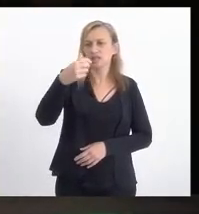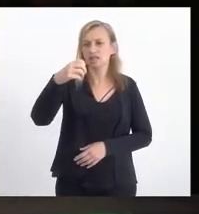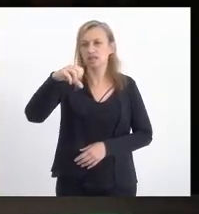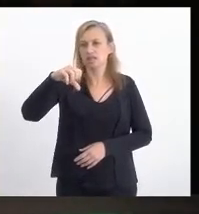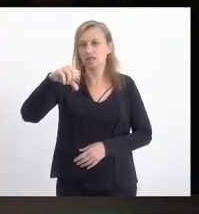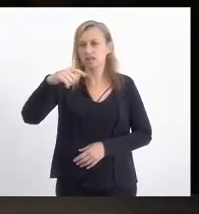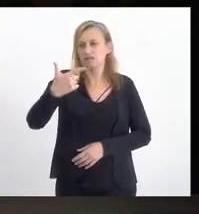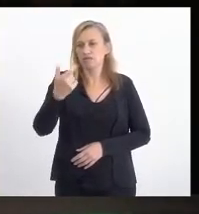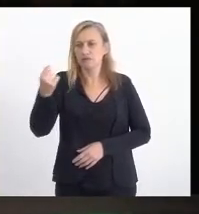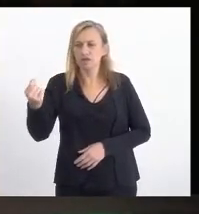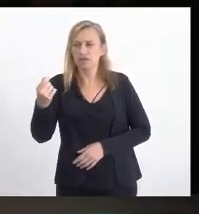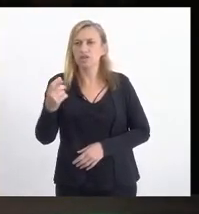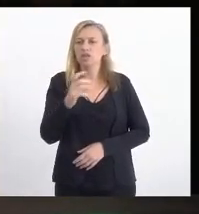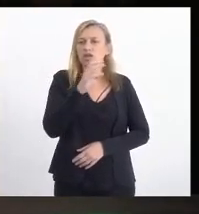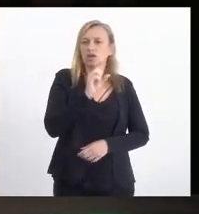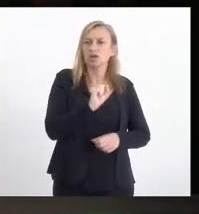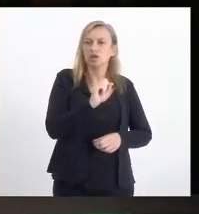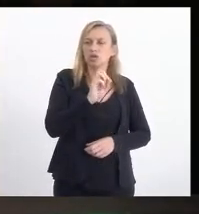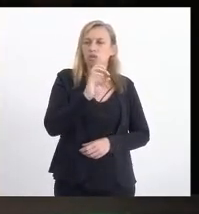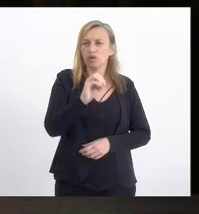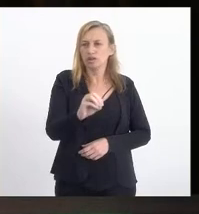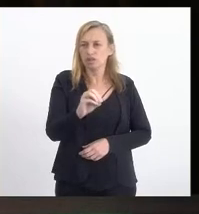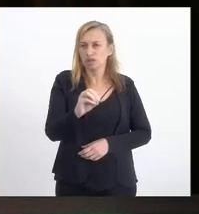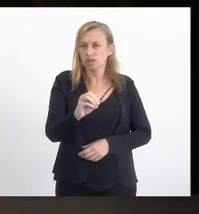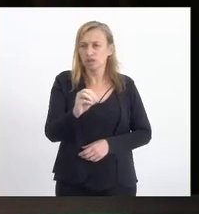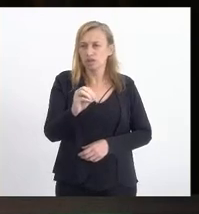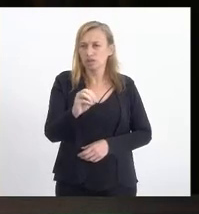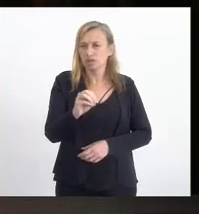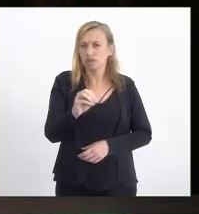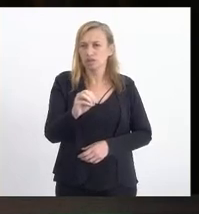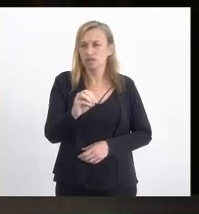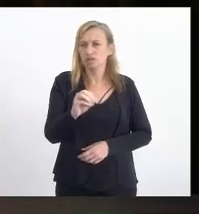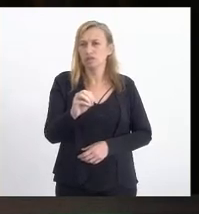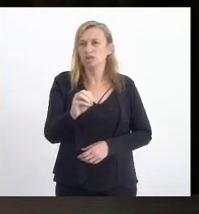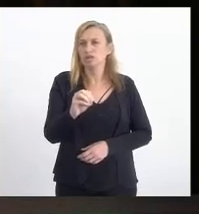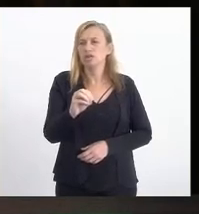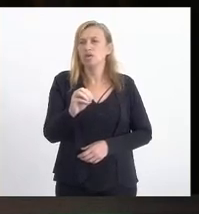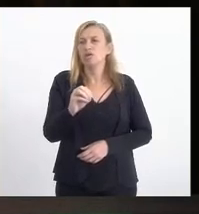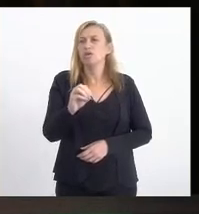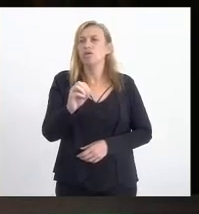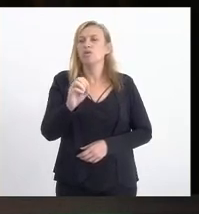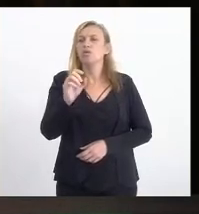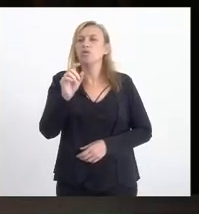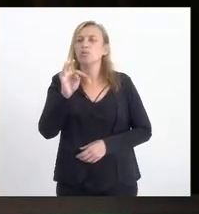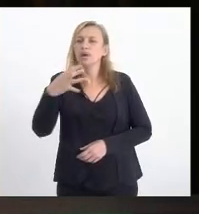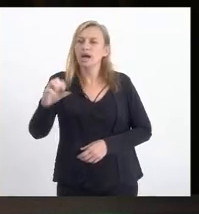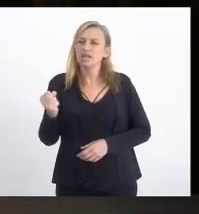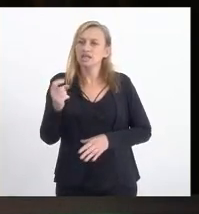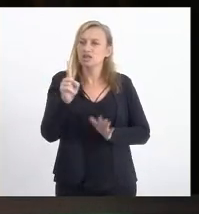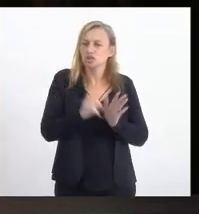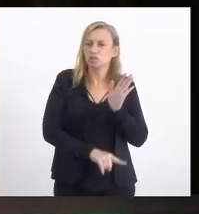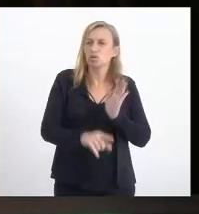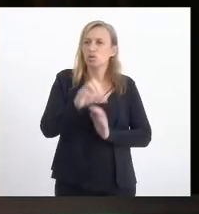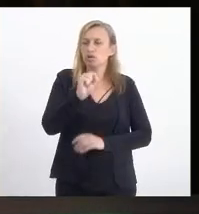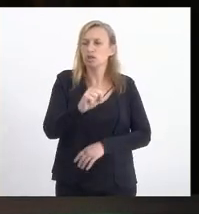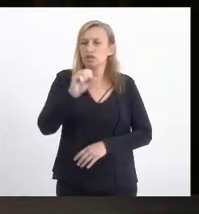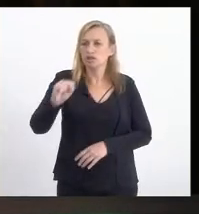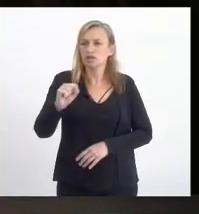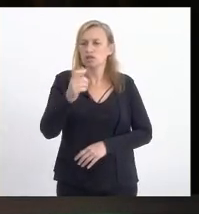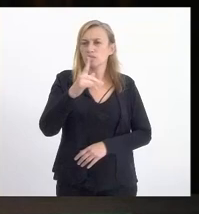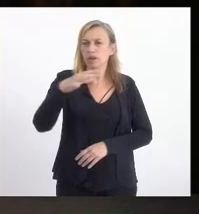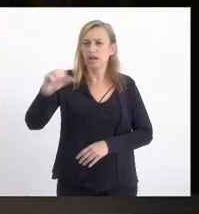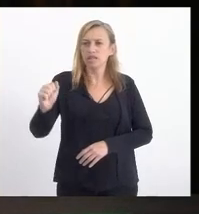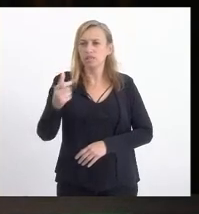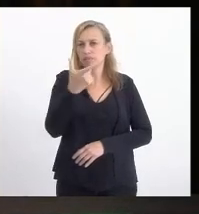e em 80 o oficial passou para 120 o prazo foi lá para baixo 80 e em 88 o Praça foi